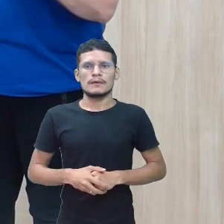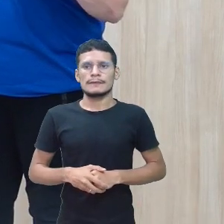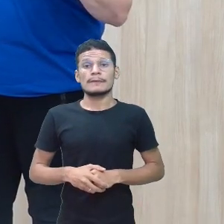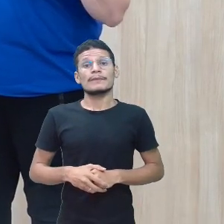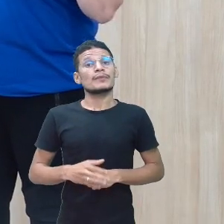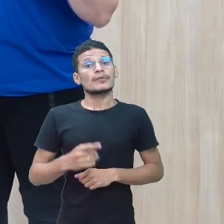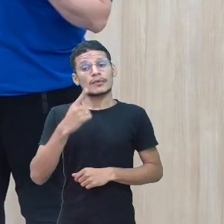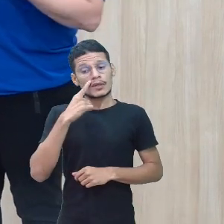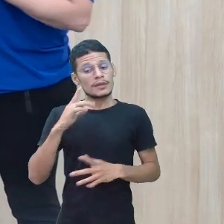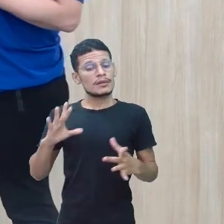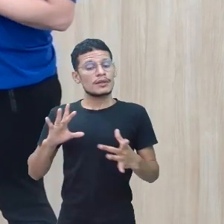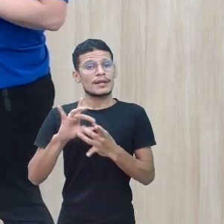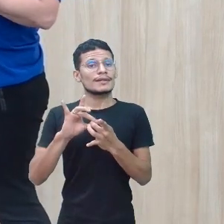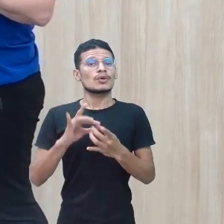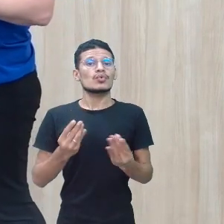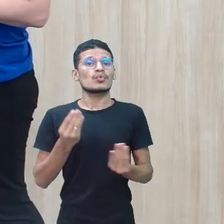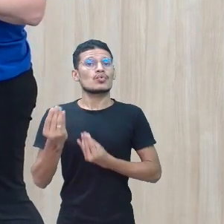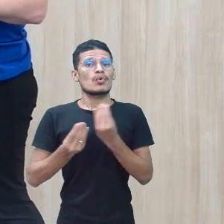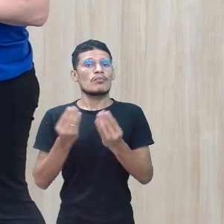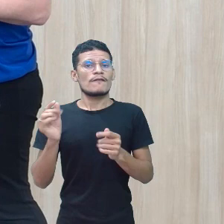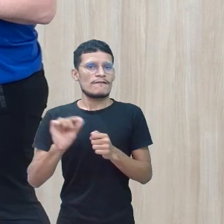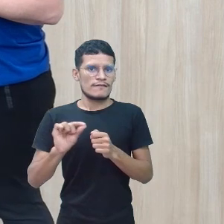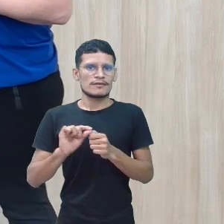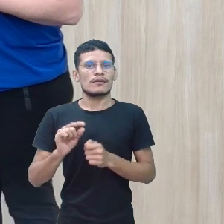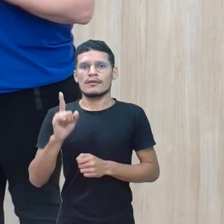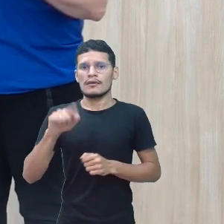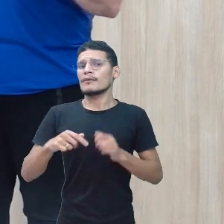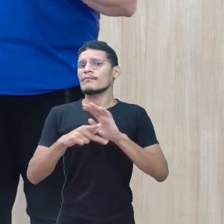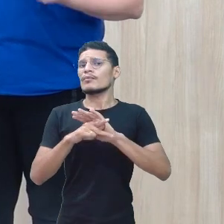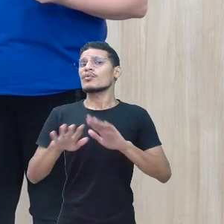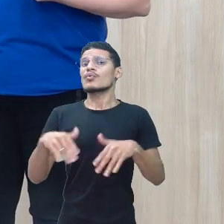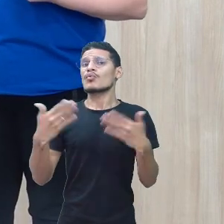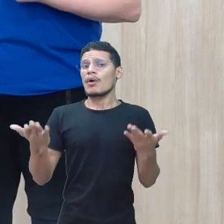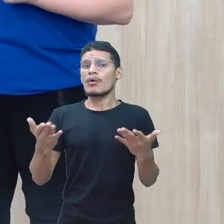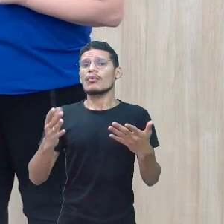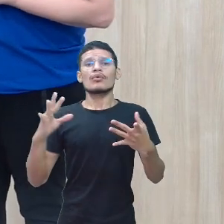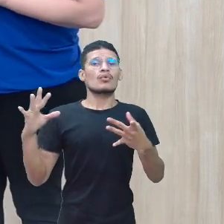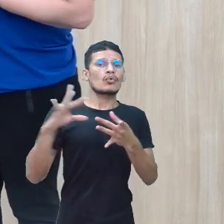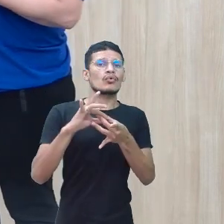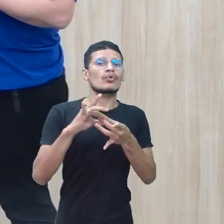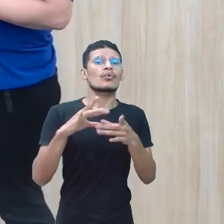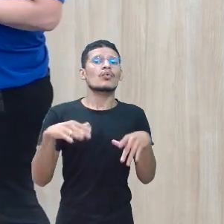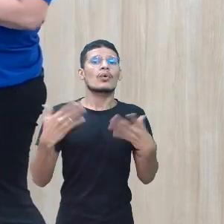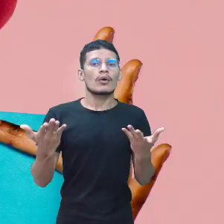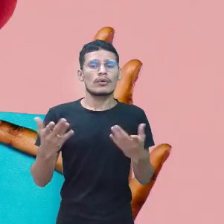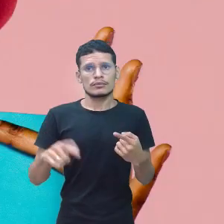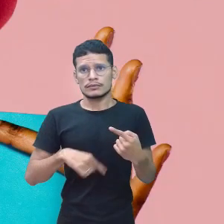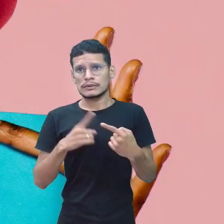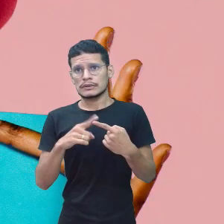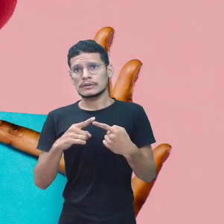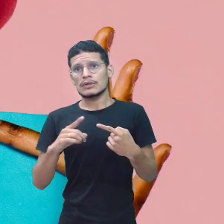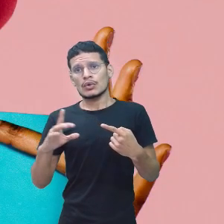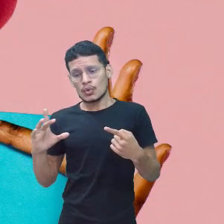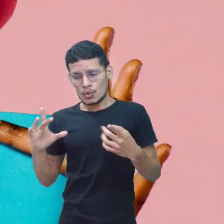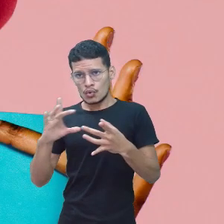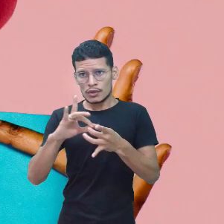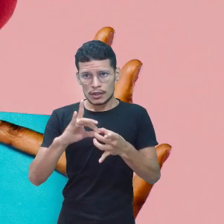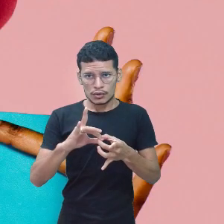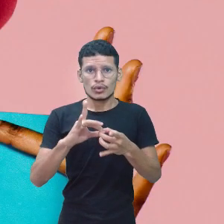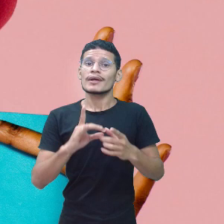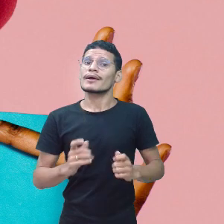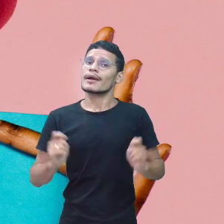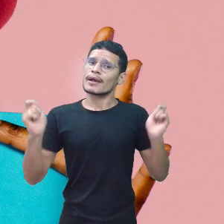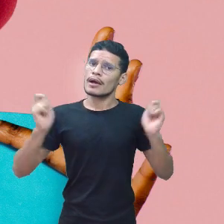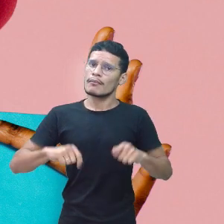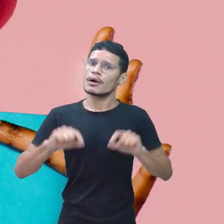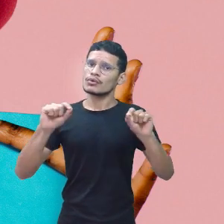Essa ligação ela é feita, né, por esses conectores. Quem são esses conectores? Os conectores servem